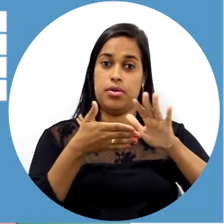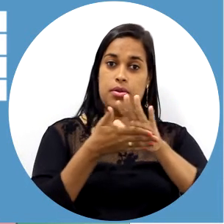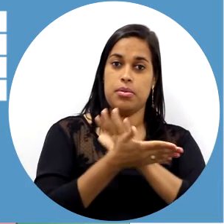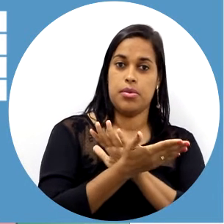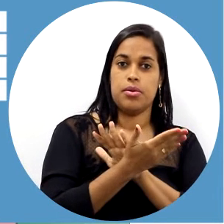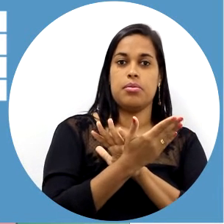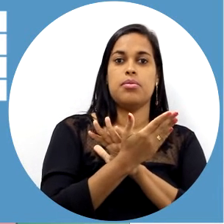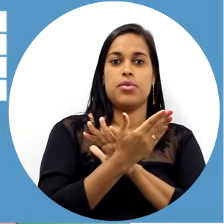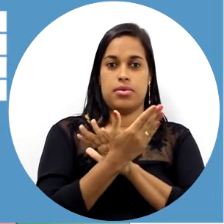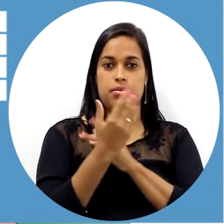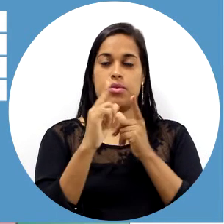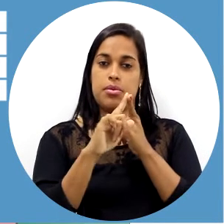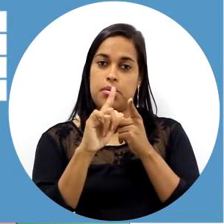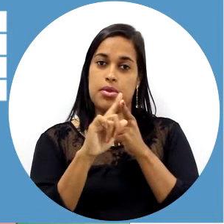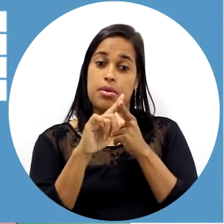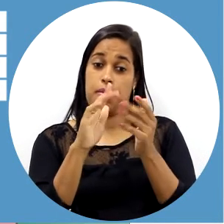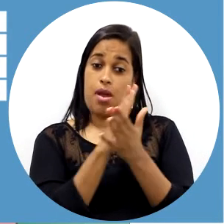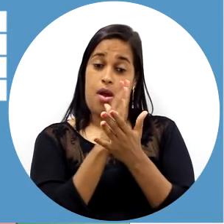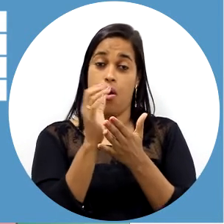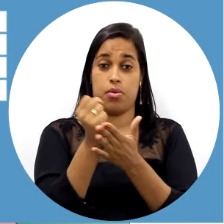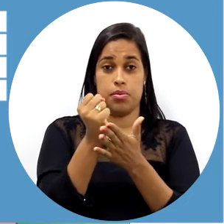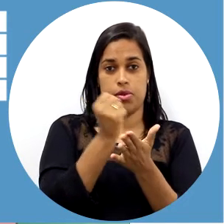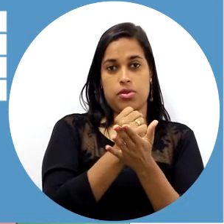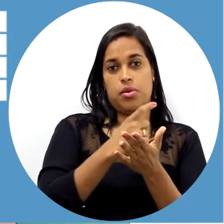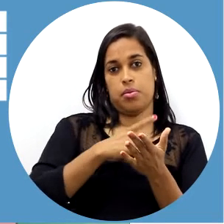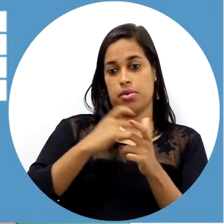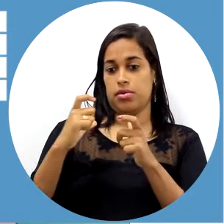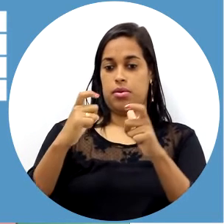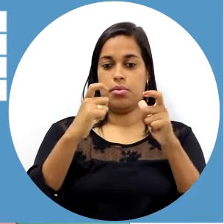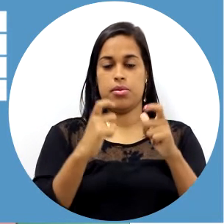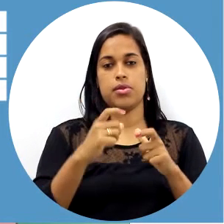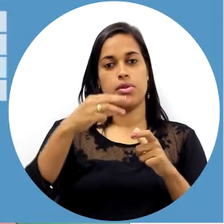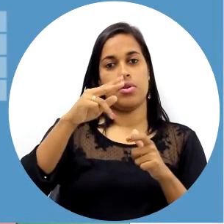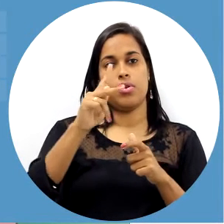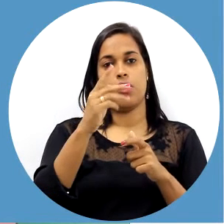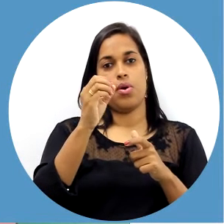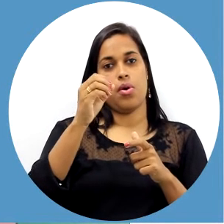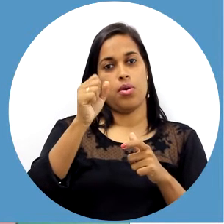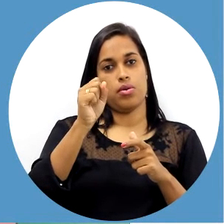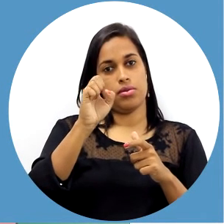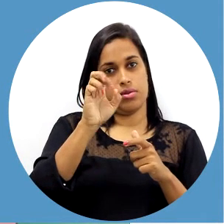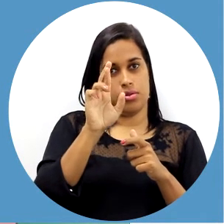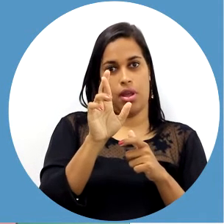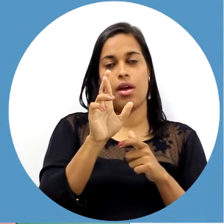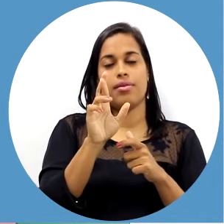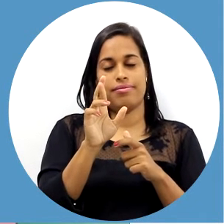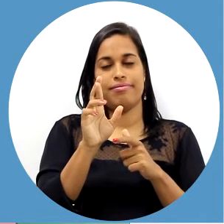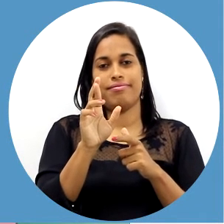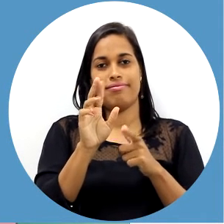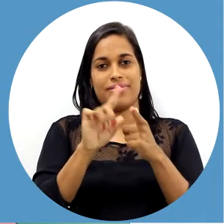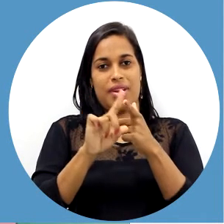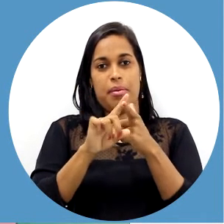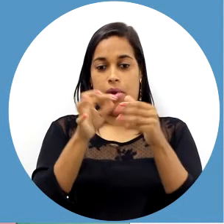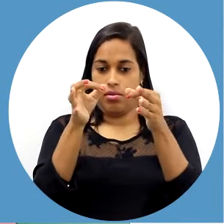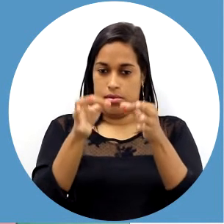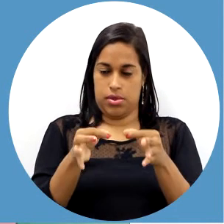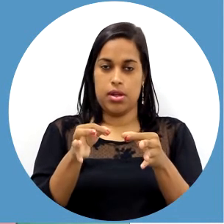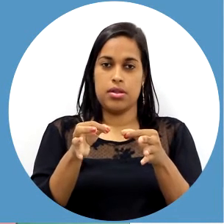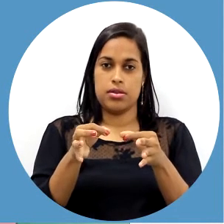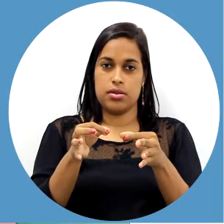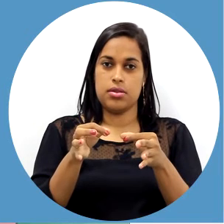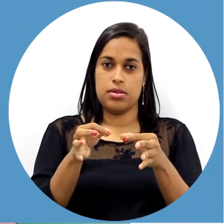imprimir, além da padronização dos protocolos, eu tenho o meio físico e o modelo OSI está padronizando. O modelo OSI